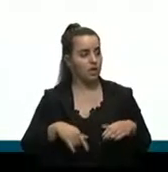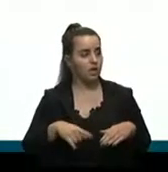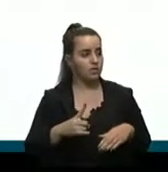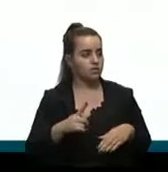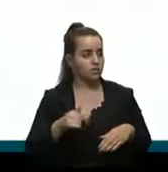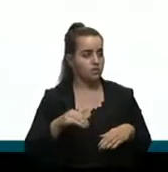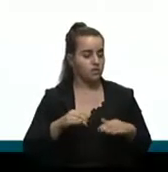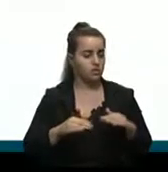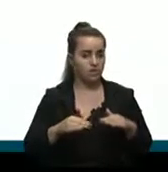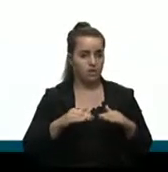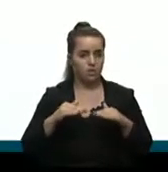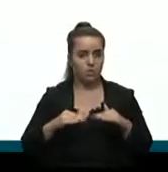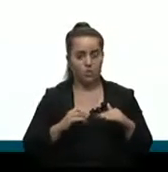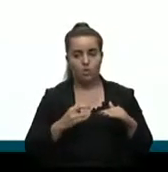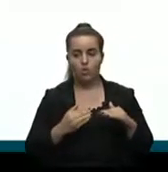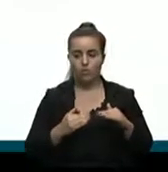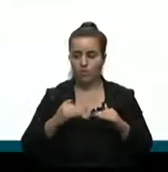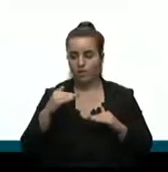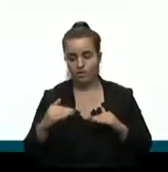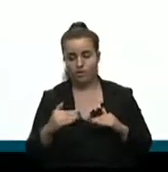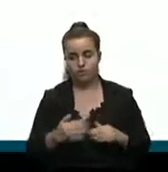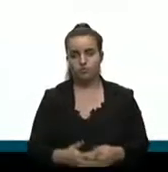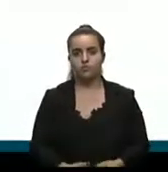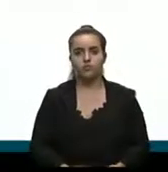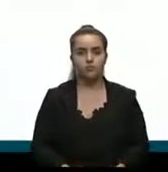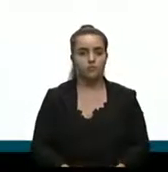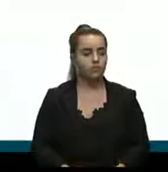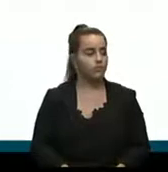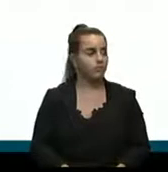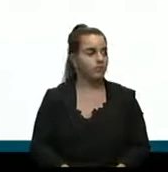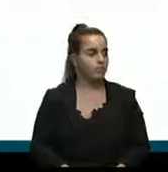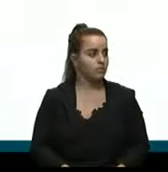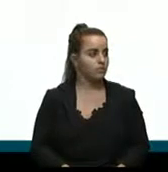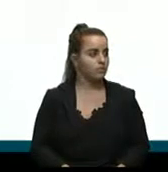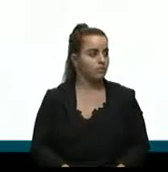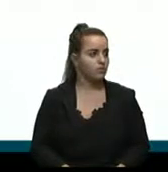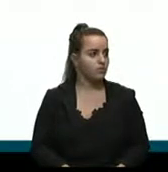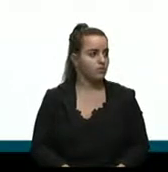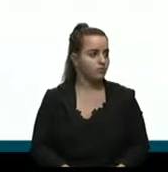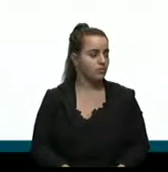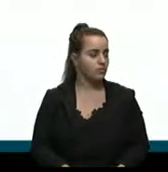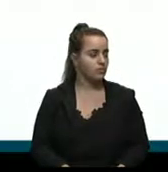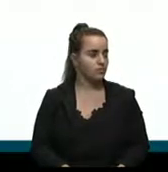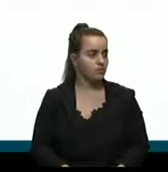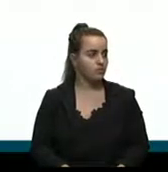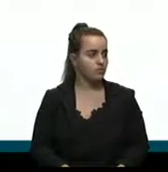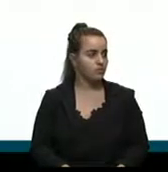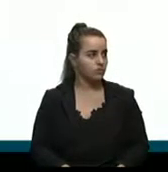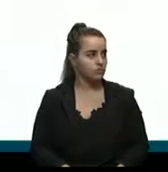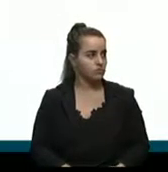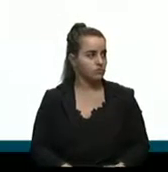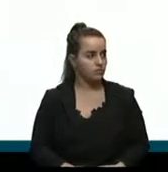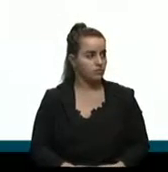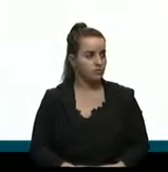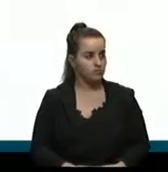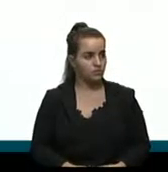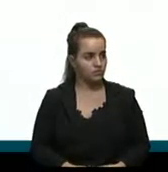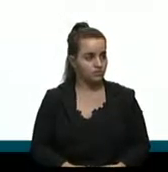refutar a afirmação da empresa M de que a altura média é maior ou igual